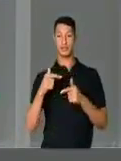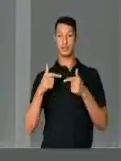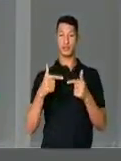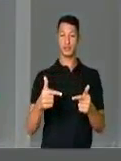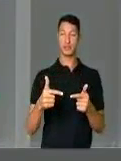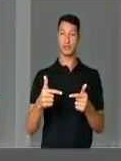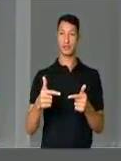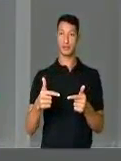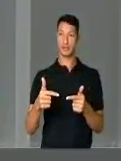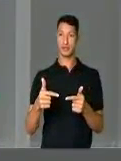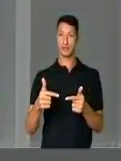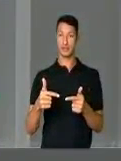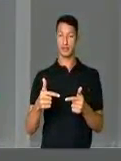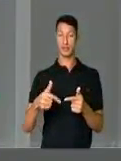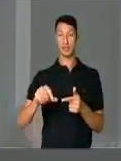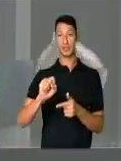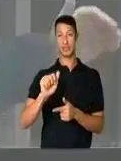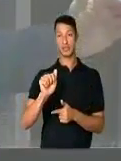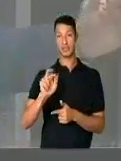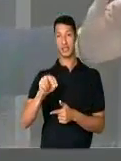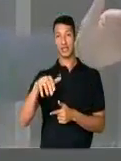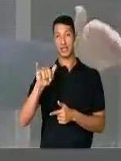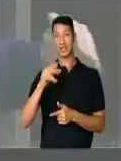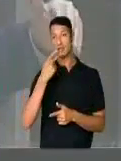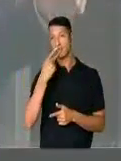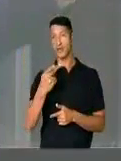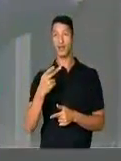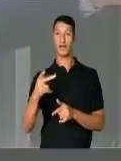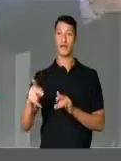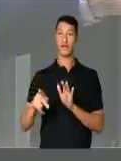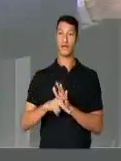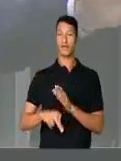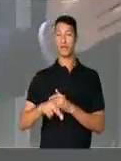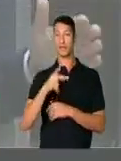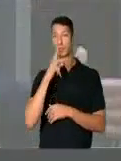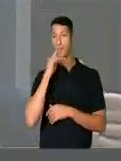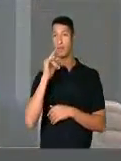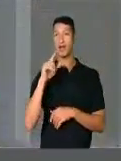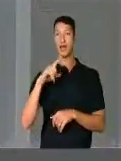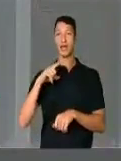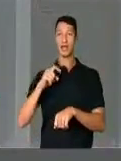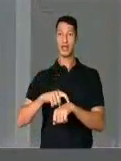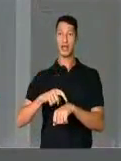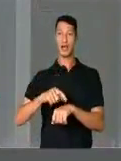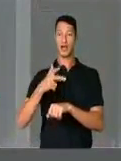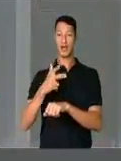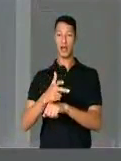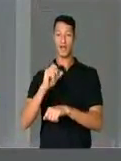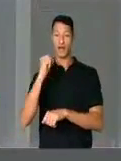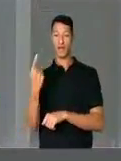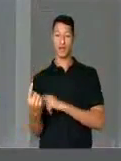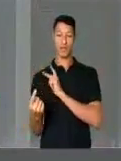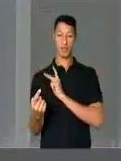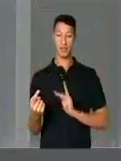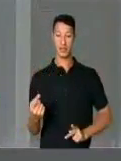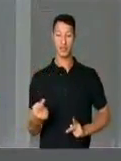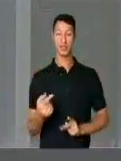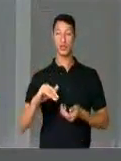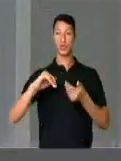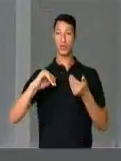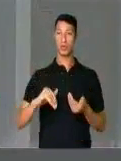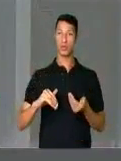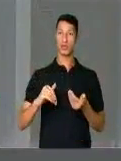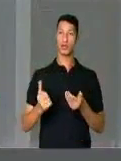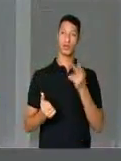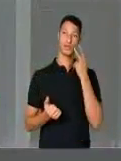de Amaral, que chamava, salvo engano, de pai na hora que gravava o ex-presidente.